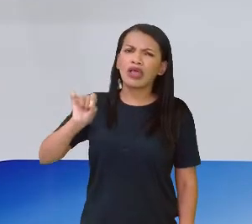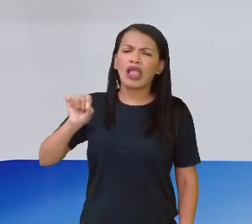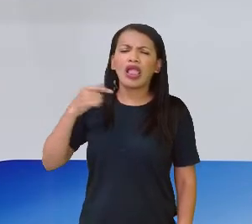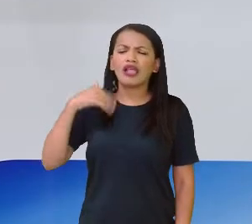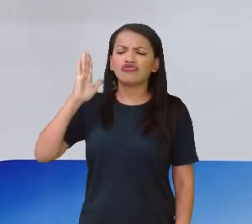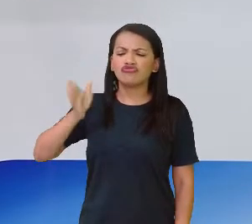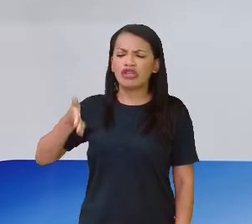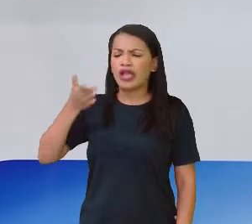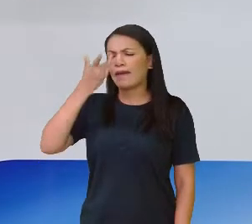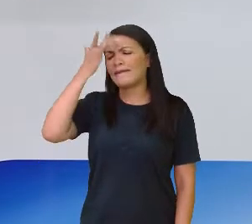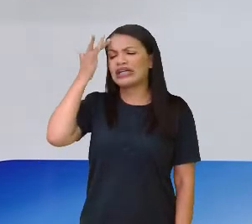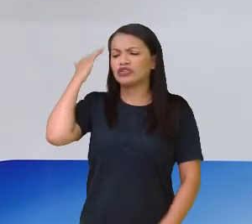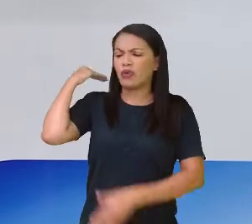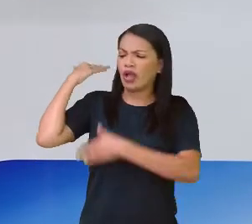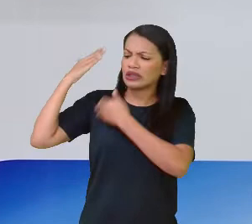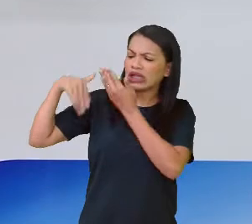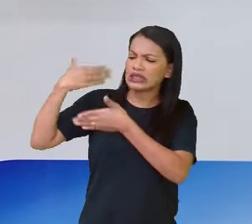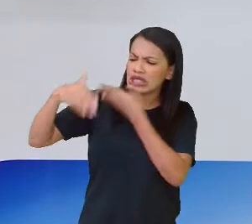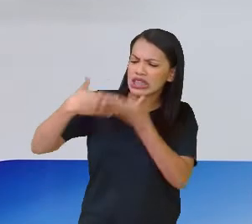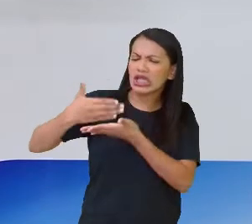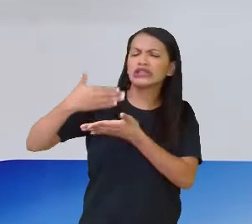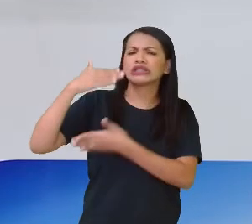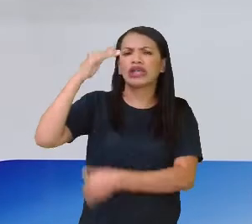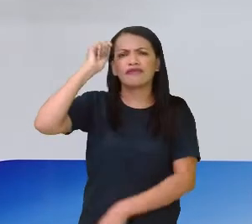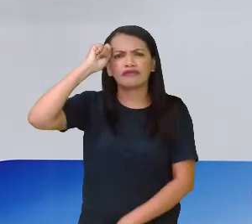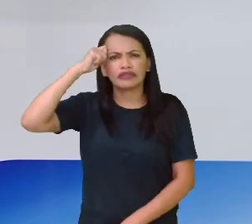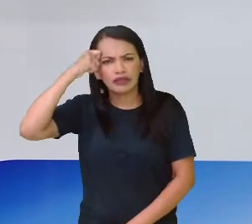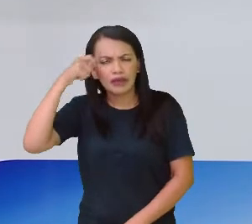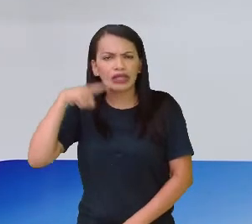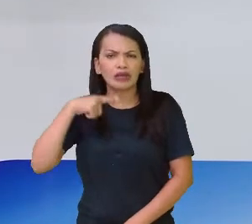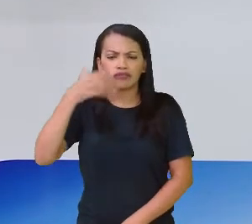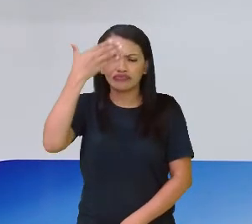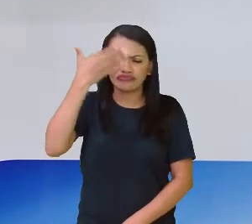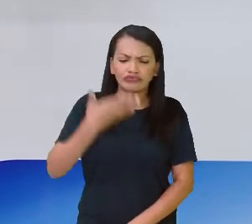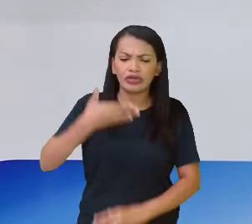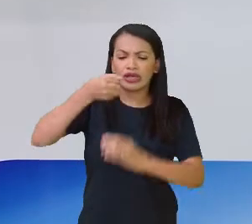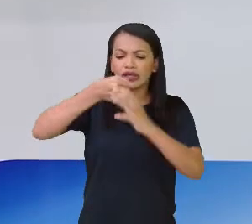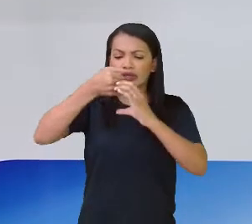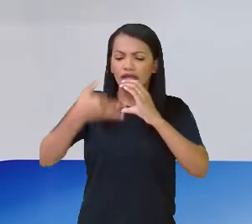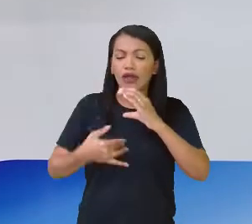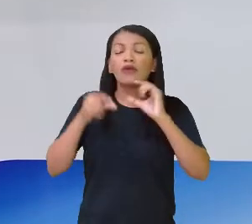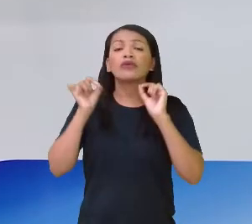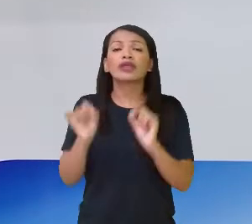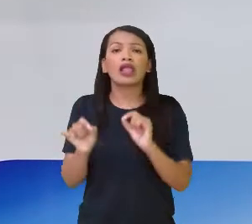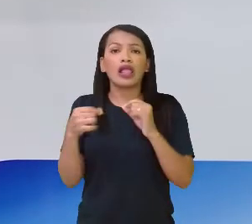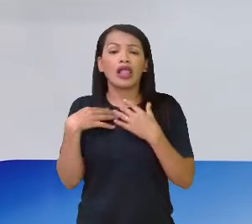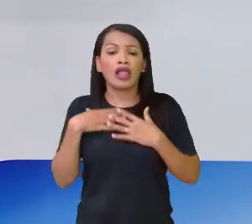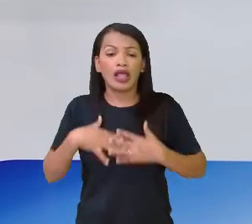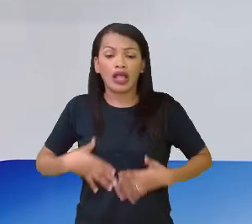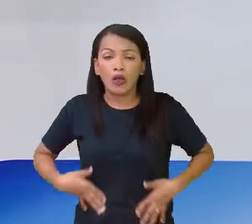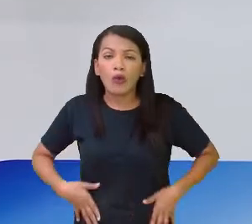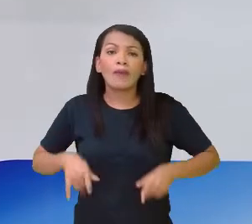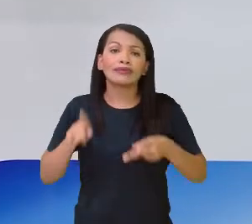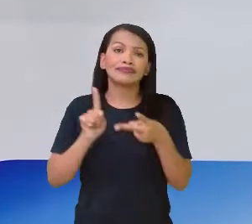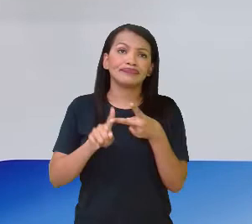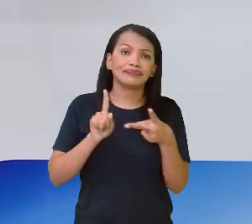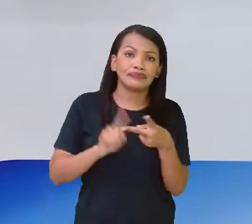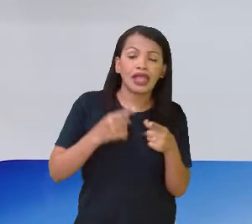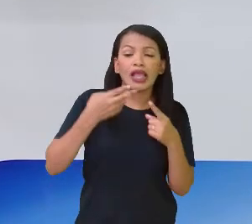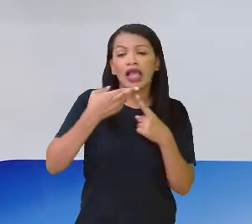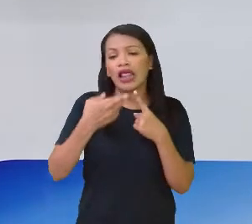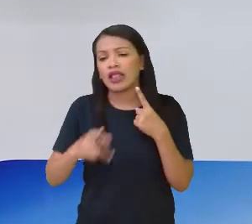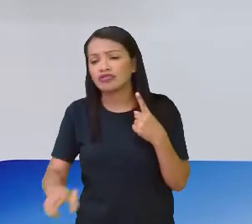africana. Existem uns elementos identitários ali, que pode ser a cor da pele, mas também pode ser a roupa, a religião que ela pratica,